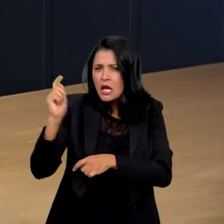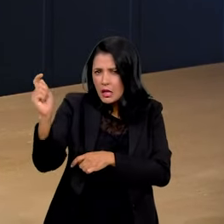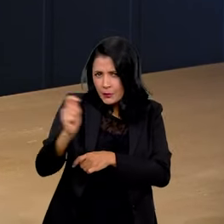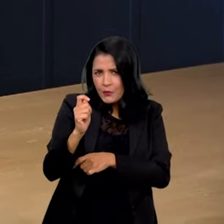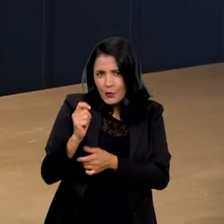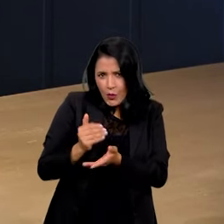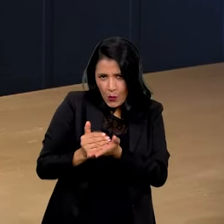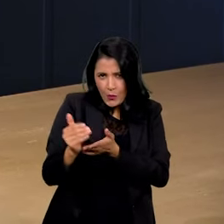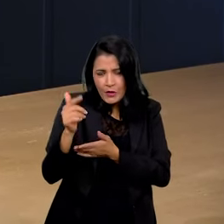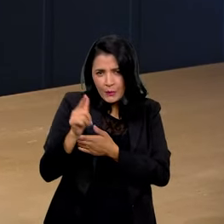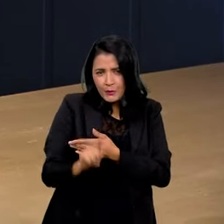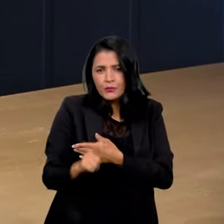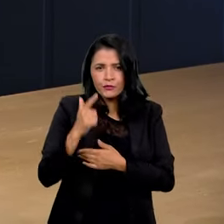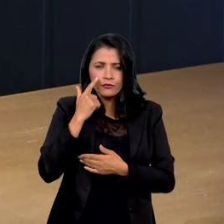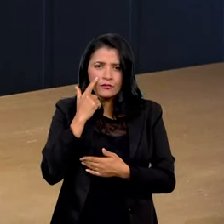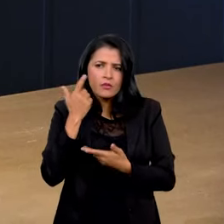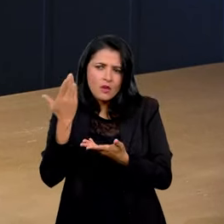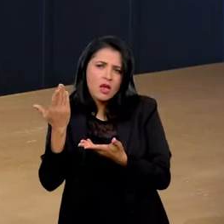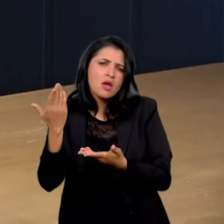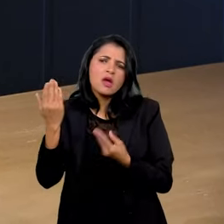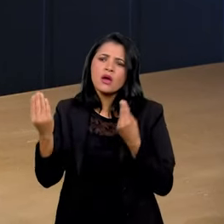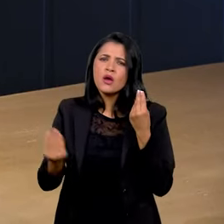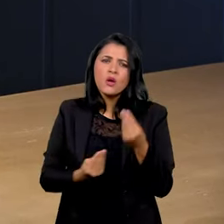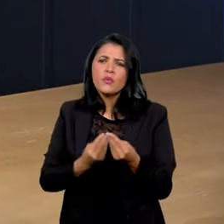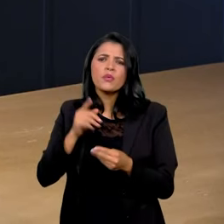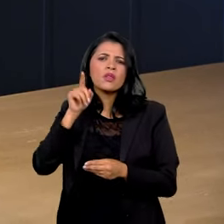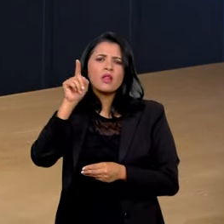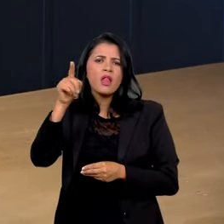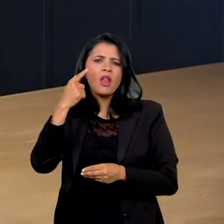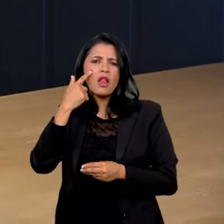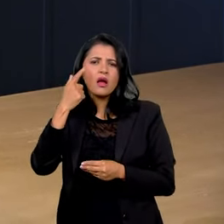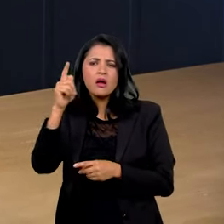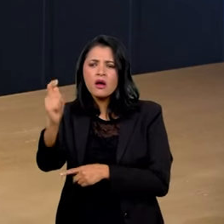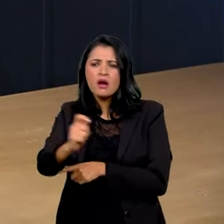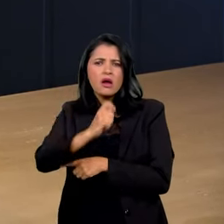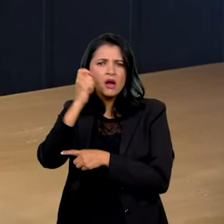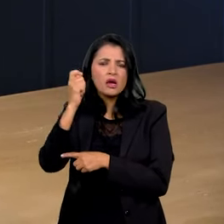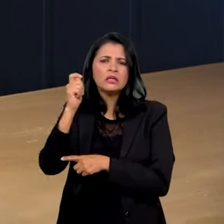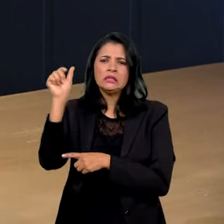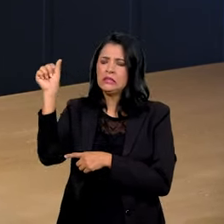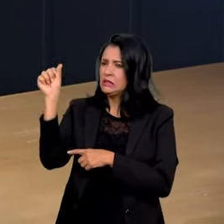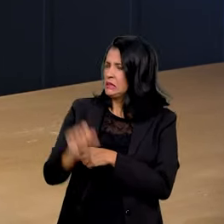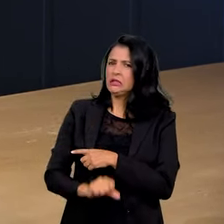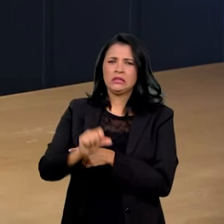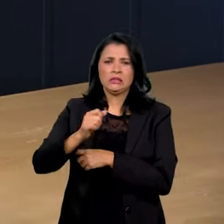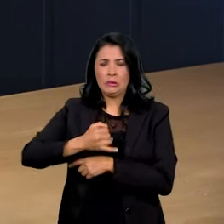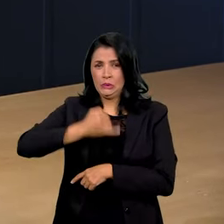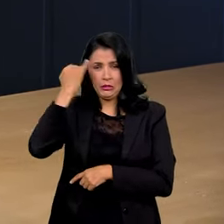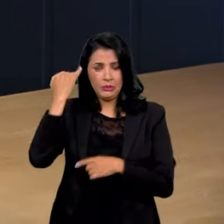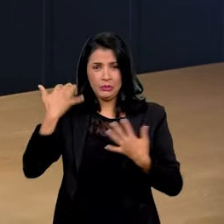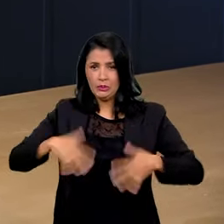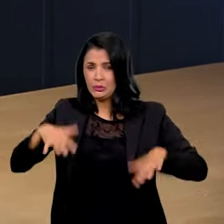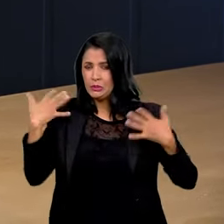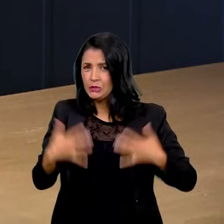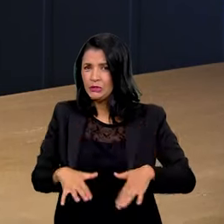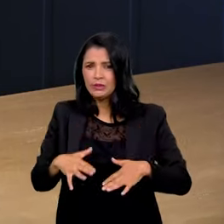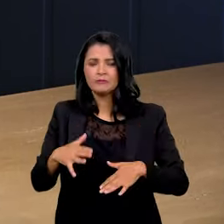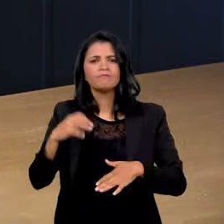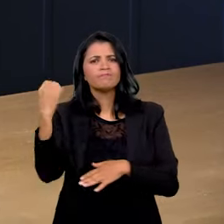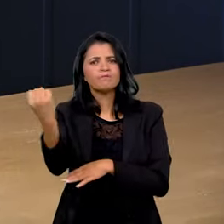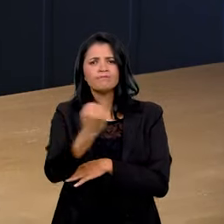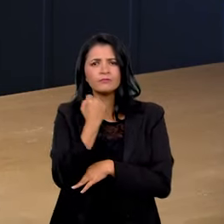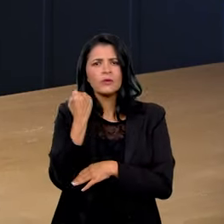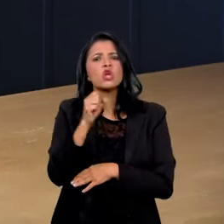o suas trabalha também na buscativa para localizar as pessoas em situação de vulnerabilidade o objetivo é que essas pessoas